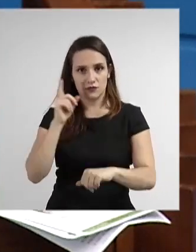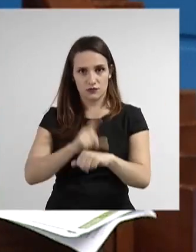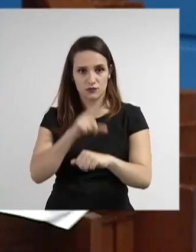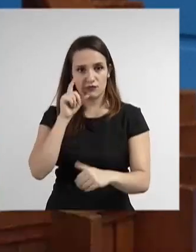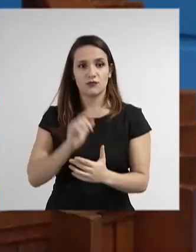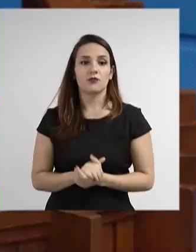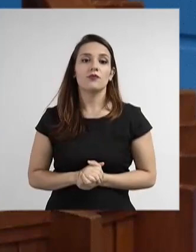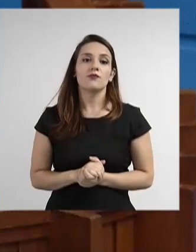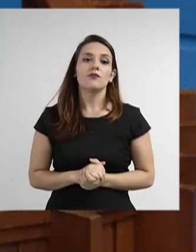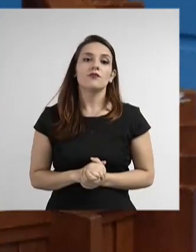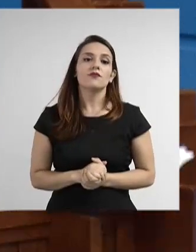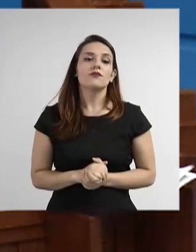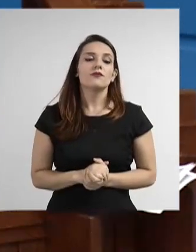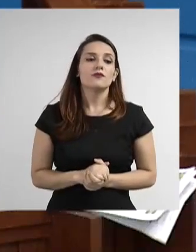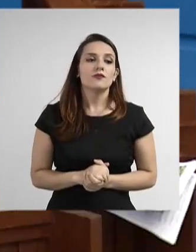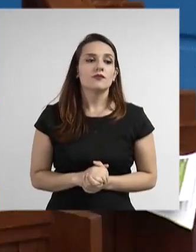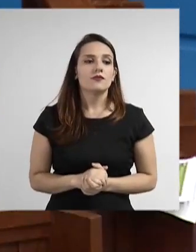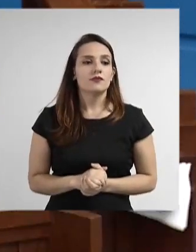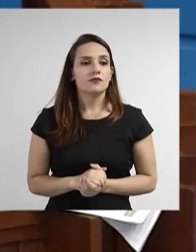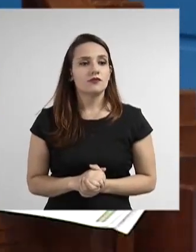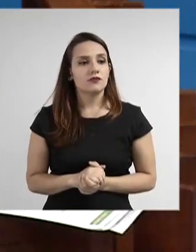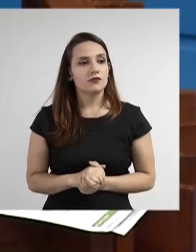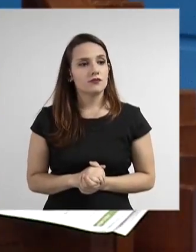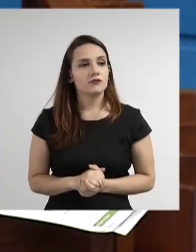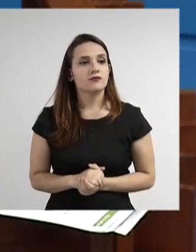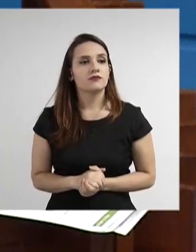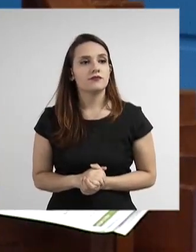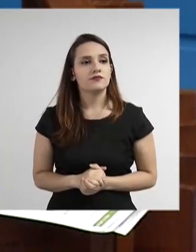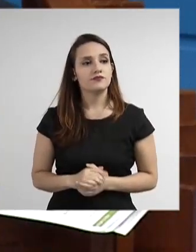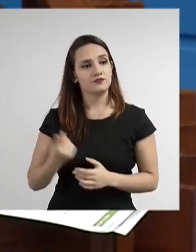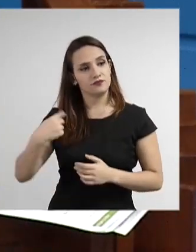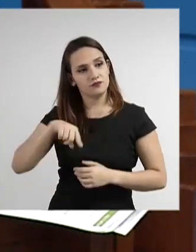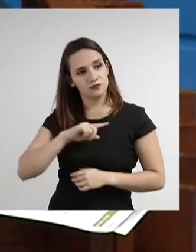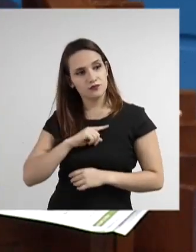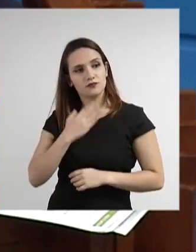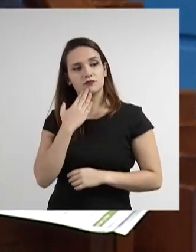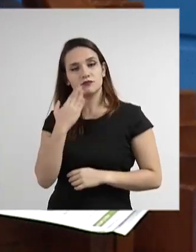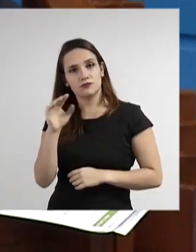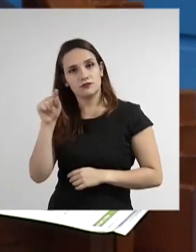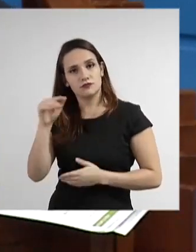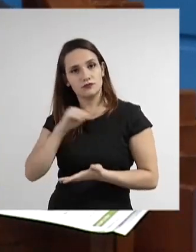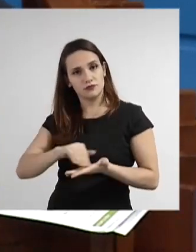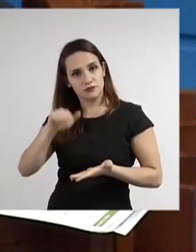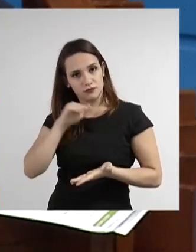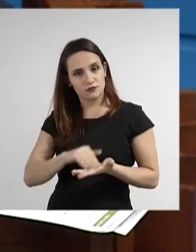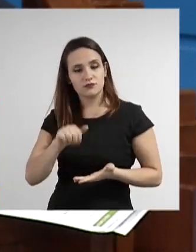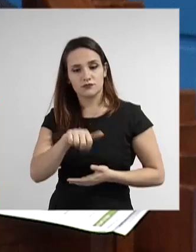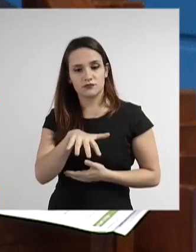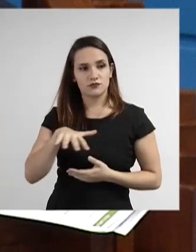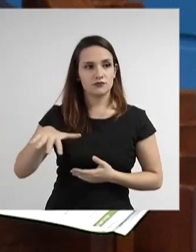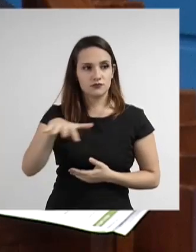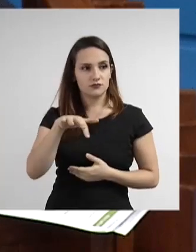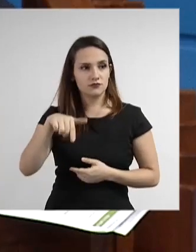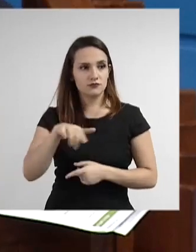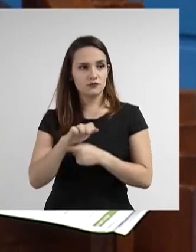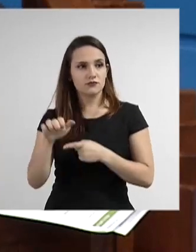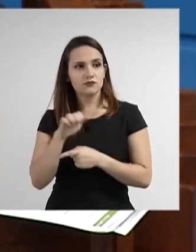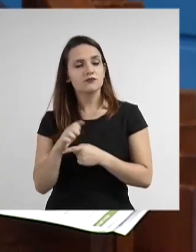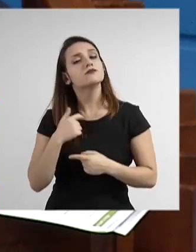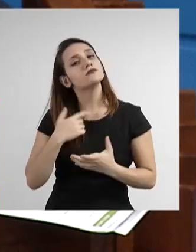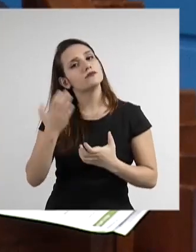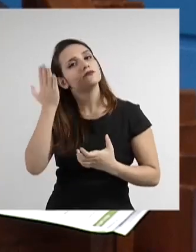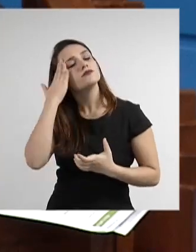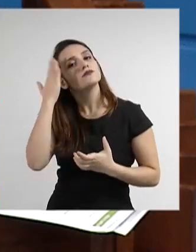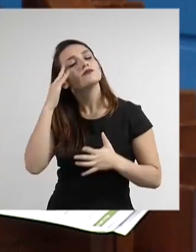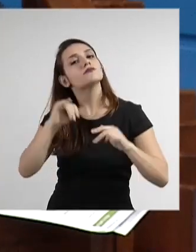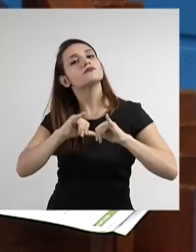nós vamos encaminhar à Secretaria de Assistência Social do Estado um requerimento de